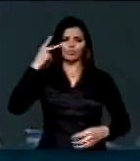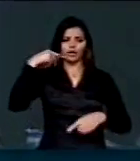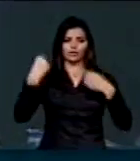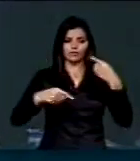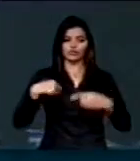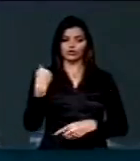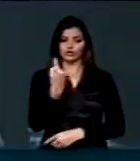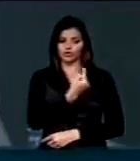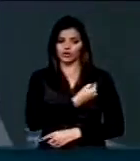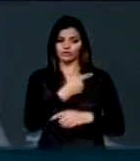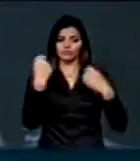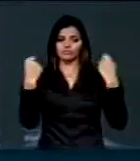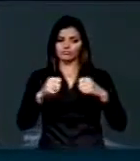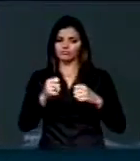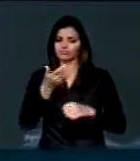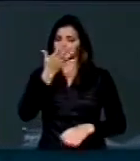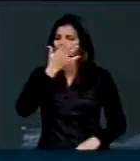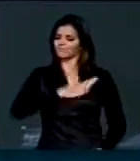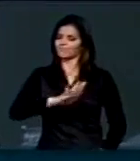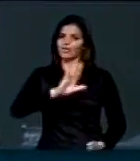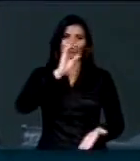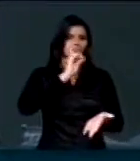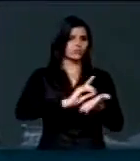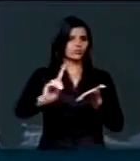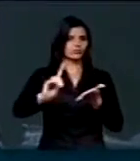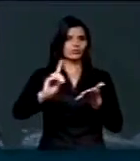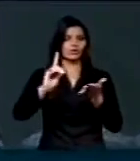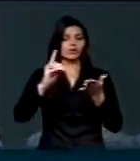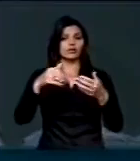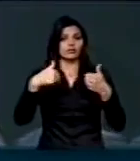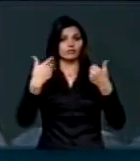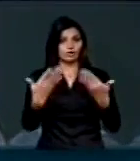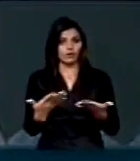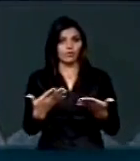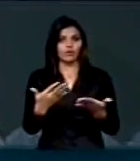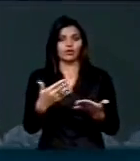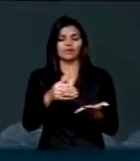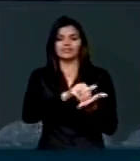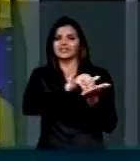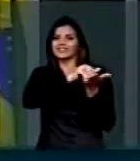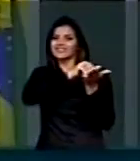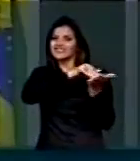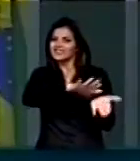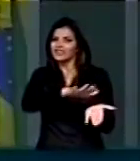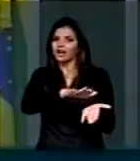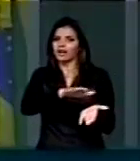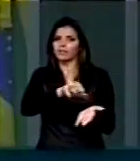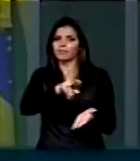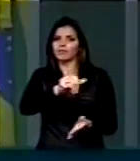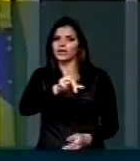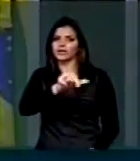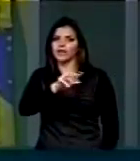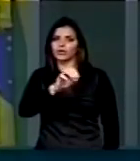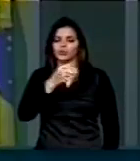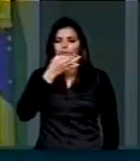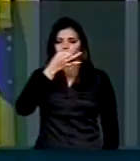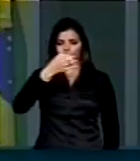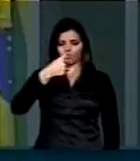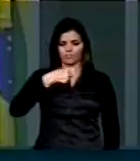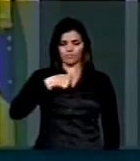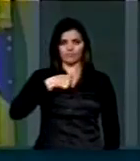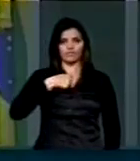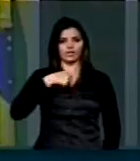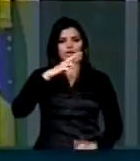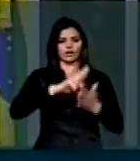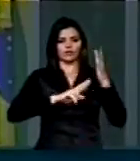nós a mais veemente repúdio. Vamos, pois, retirar o seu mandato. Essa é a opinião desse relator.